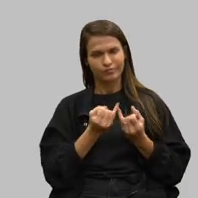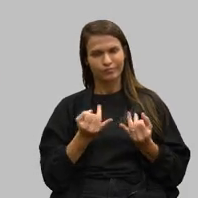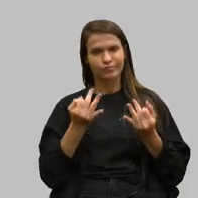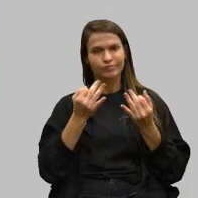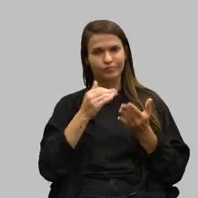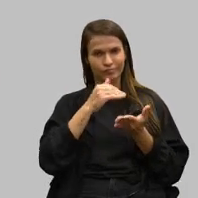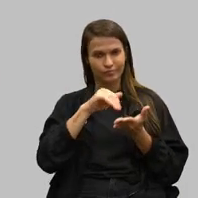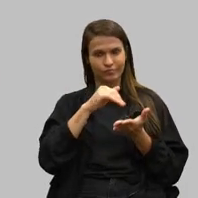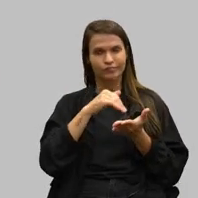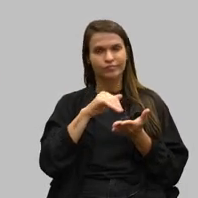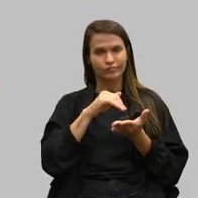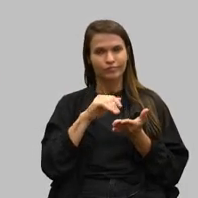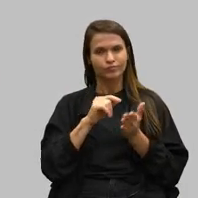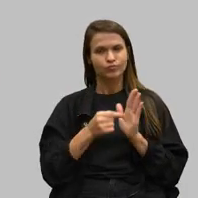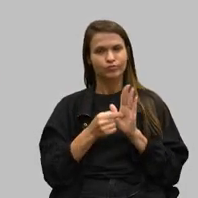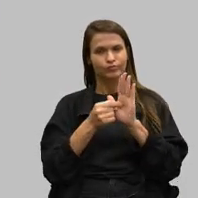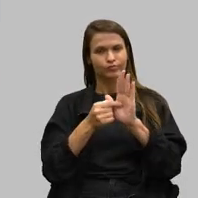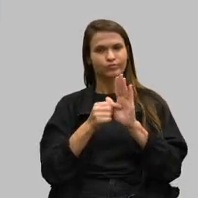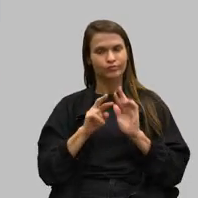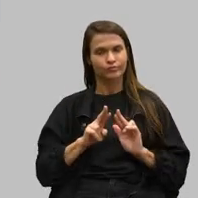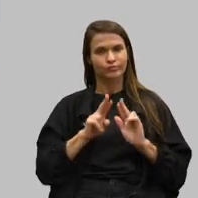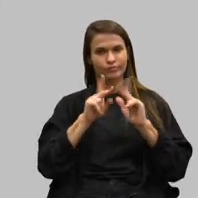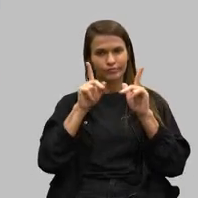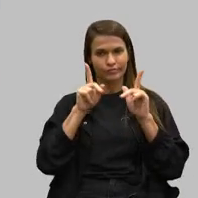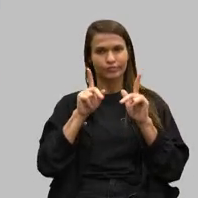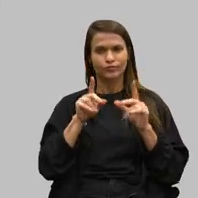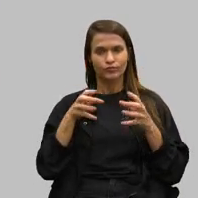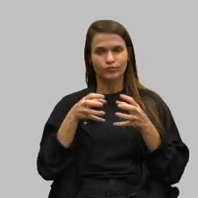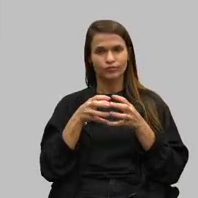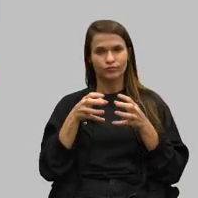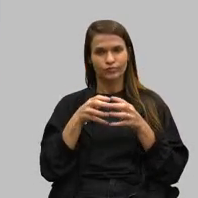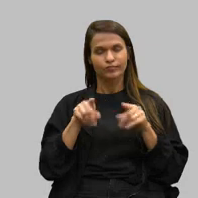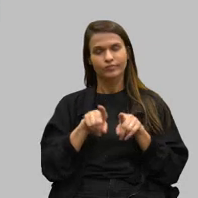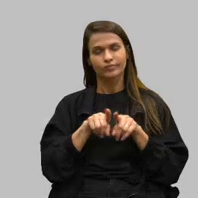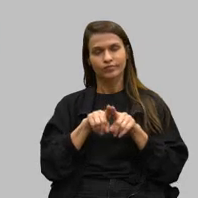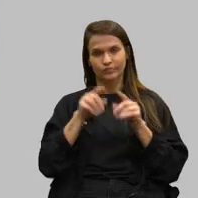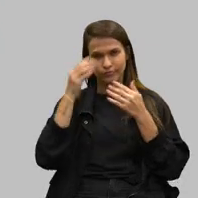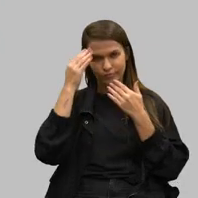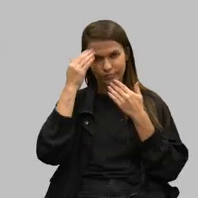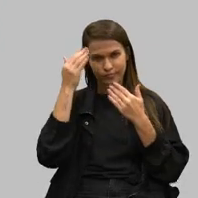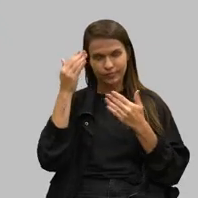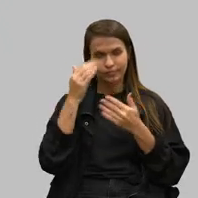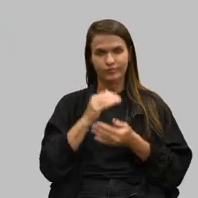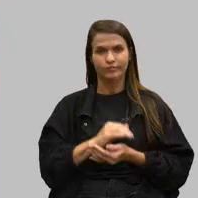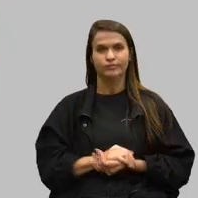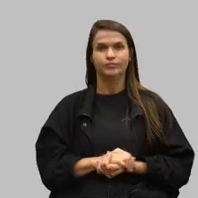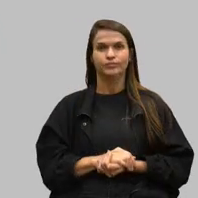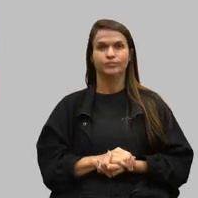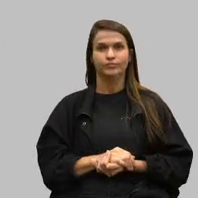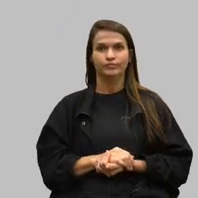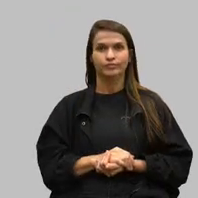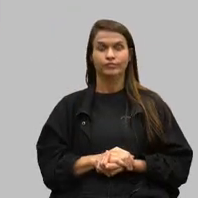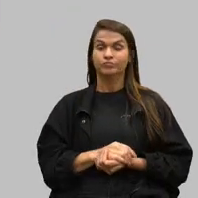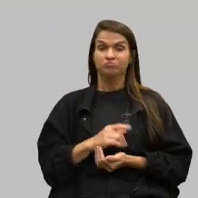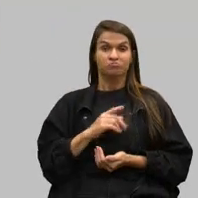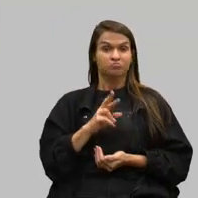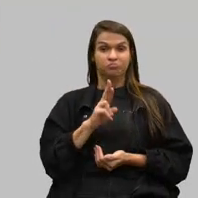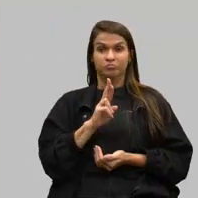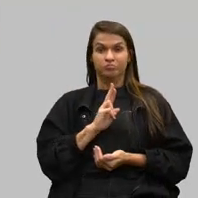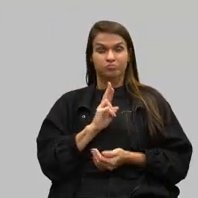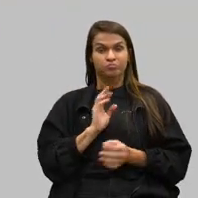secretaria é diferenciada, e o secretário e toda a sua equipe. Muito obrigado a todos. Bom, como não tem resposta, já